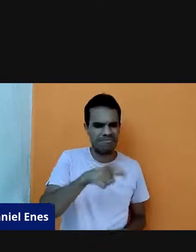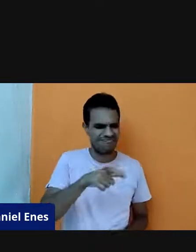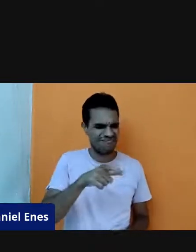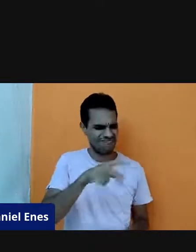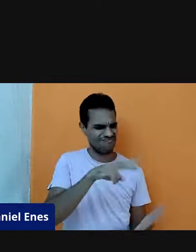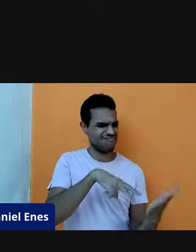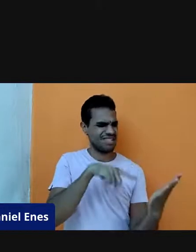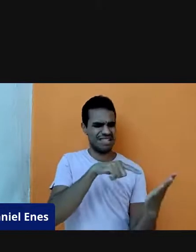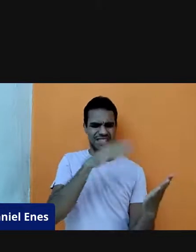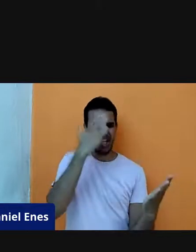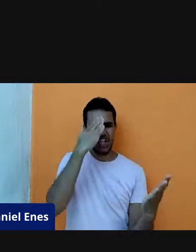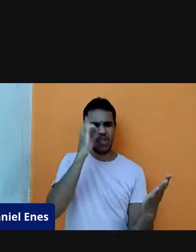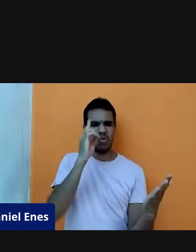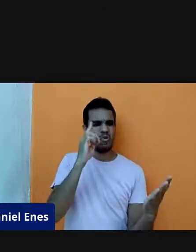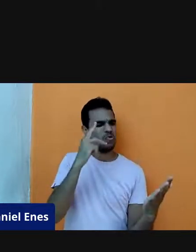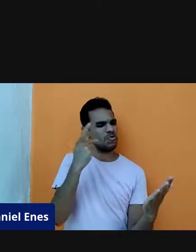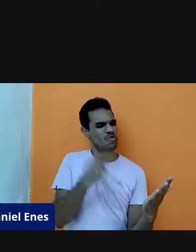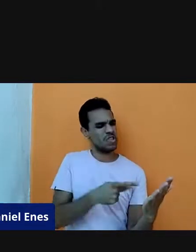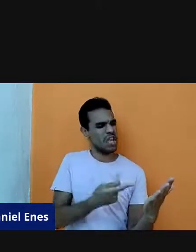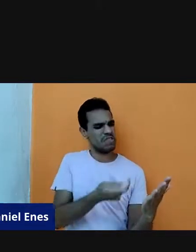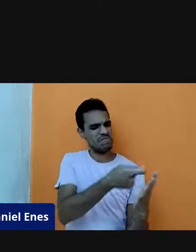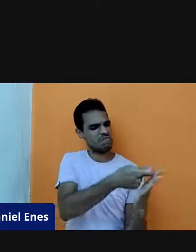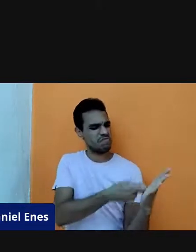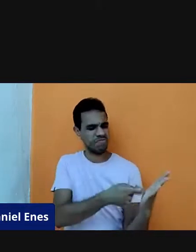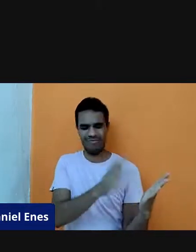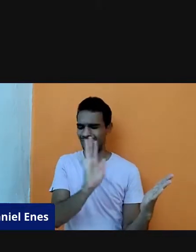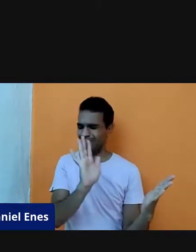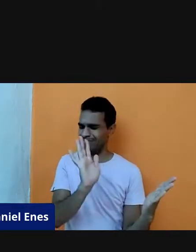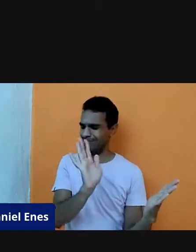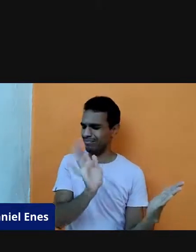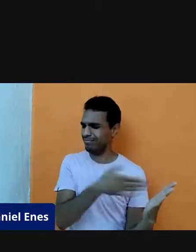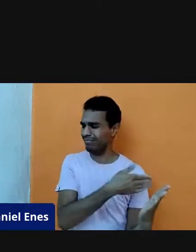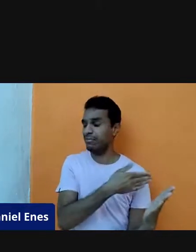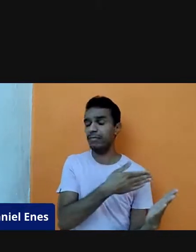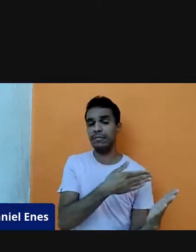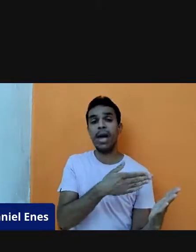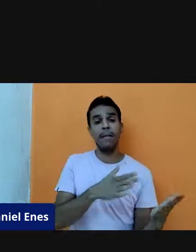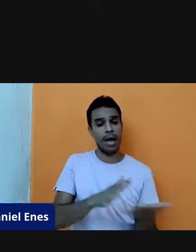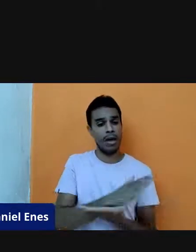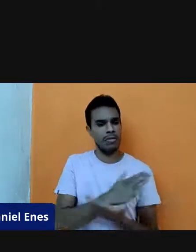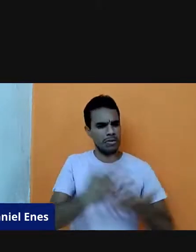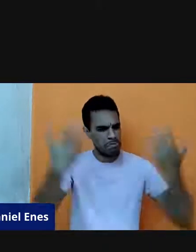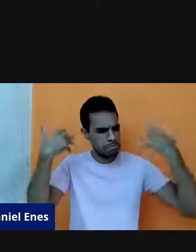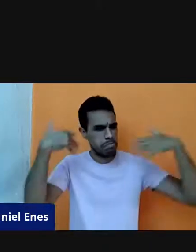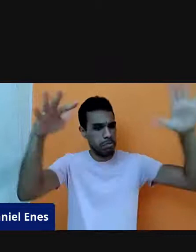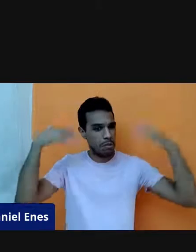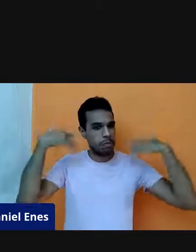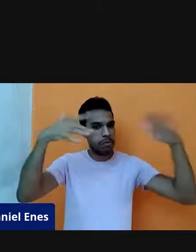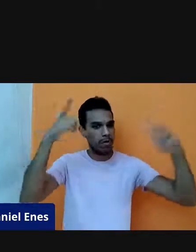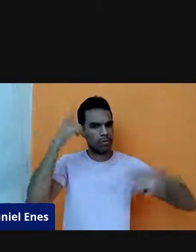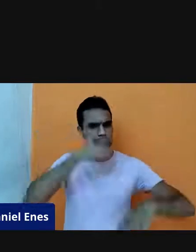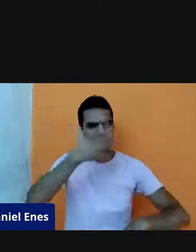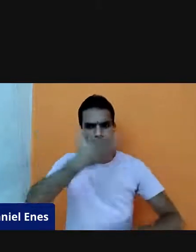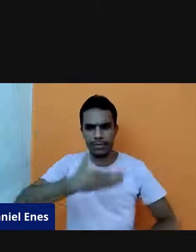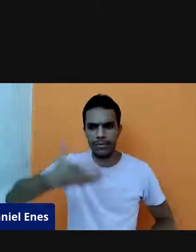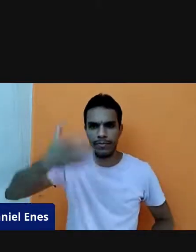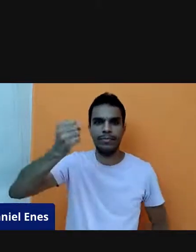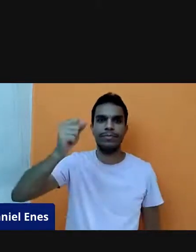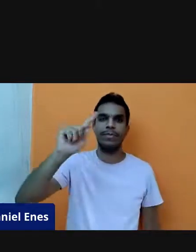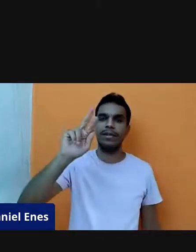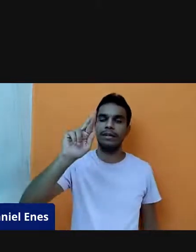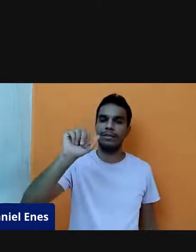compreendiam muito bem o seu formato de escrita, mas ele foi bastante aclamado, ganhou o prêmio Graça Aranha, já nessa